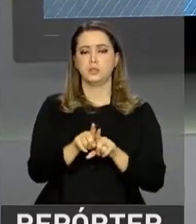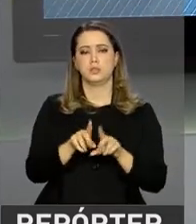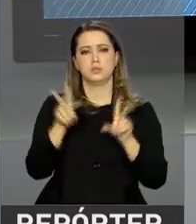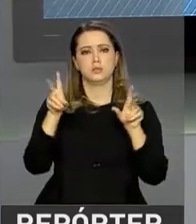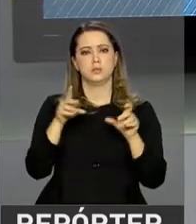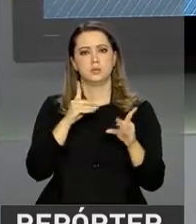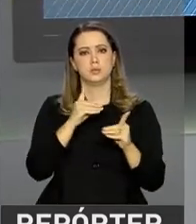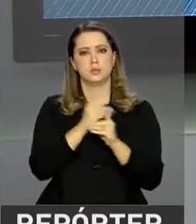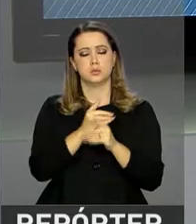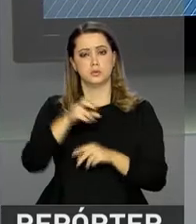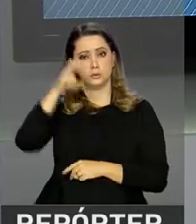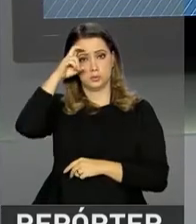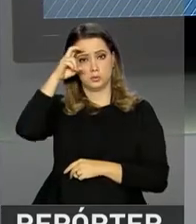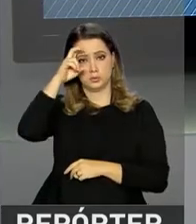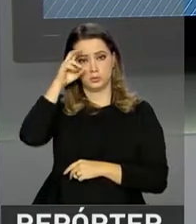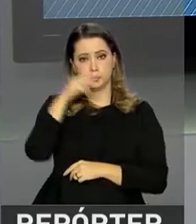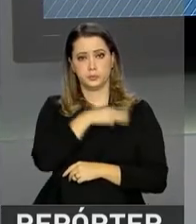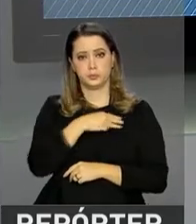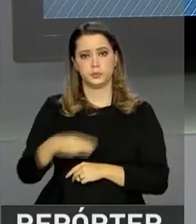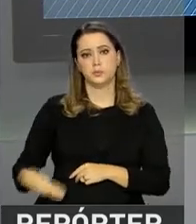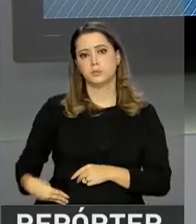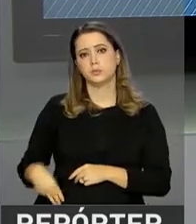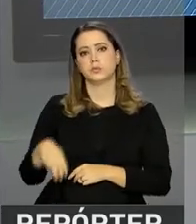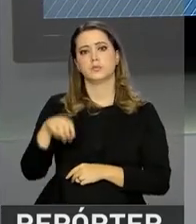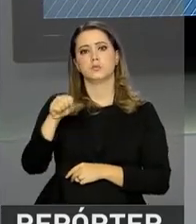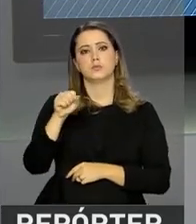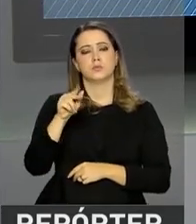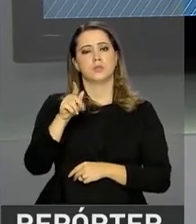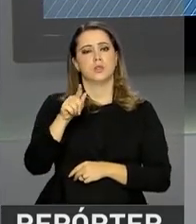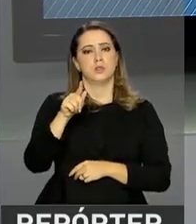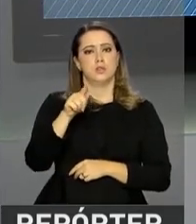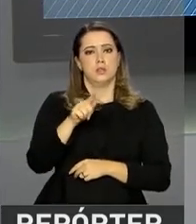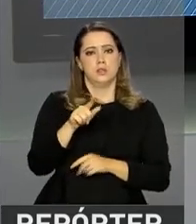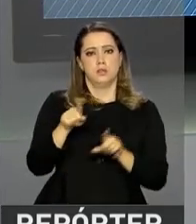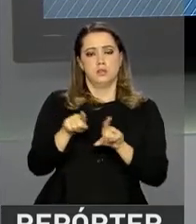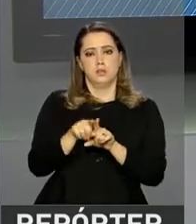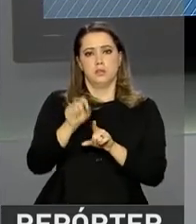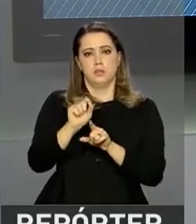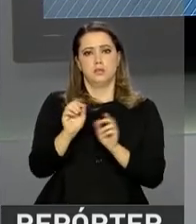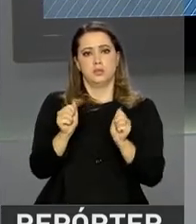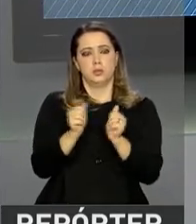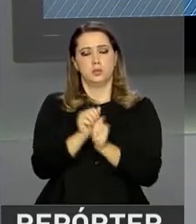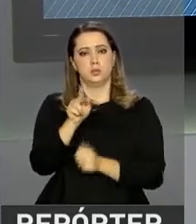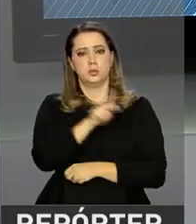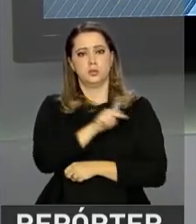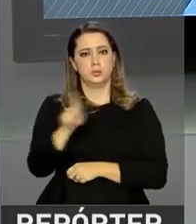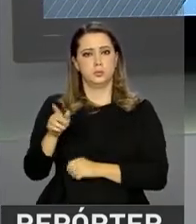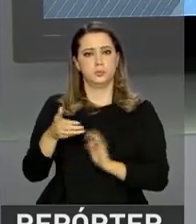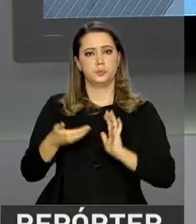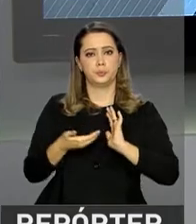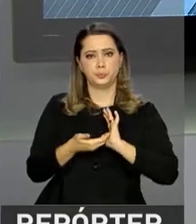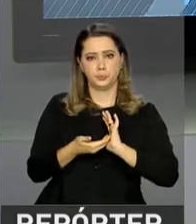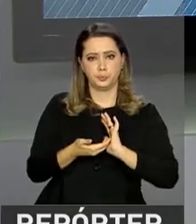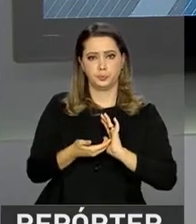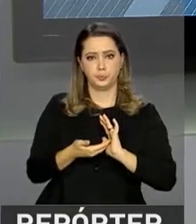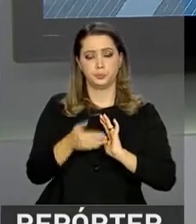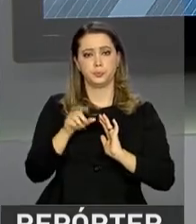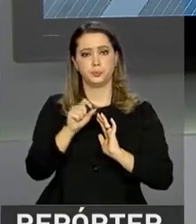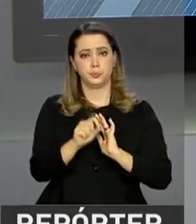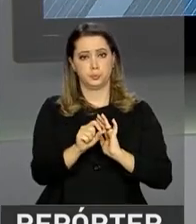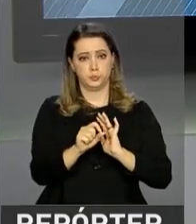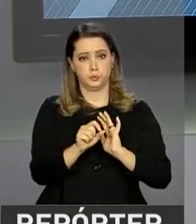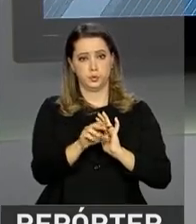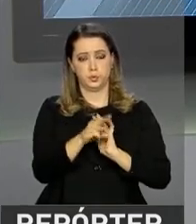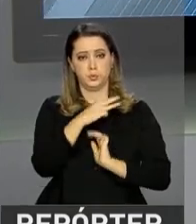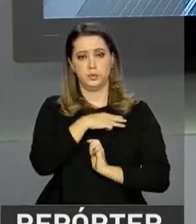quinta feira entre o ministro da secretaria de governo carlos marun eo presidente da câmara dos deputados rodrigo maia o